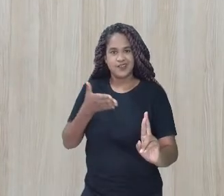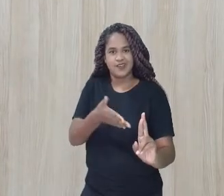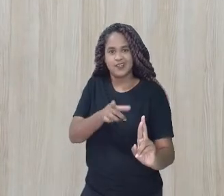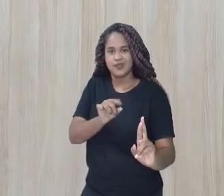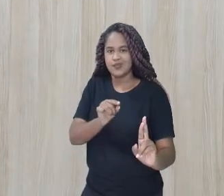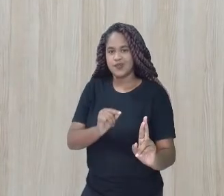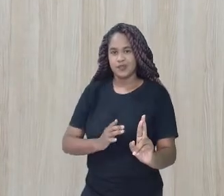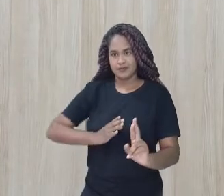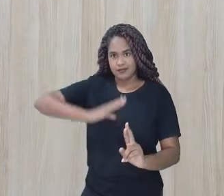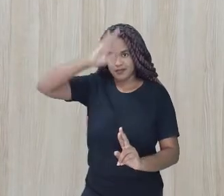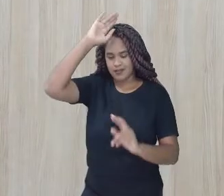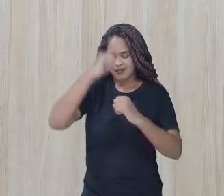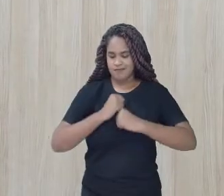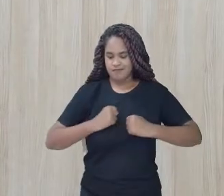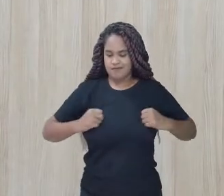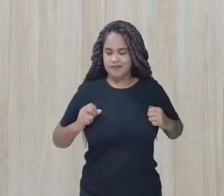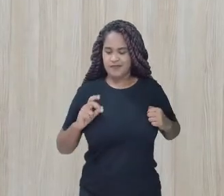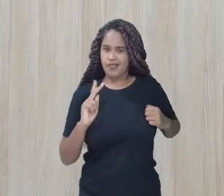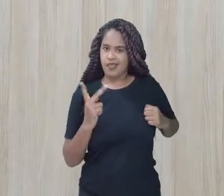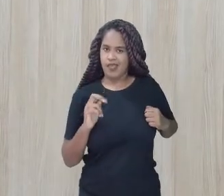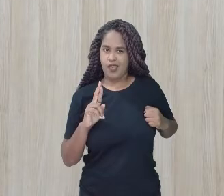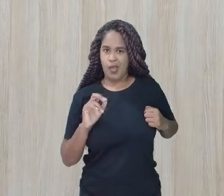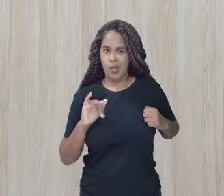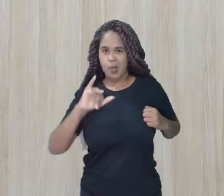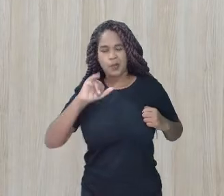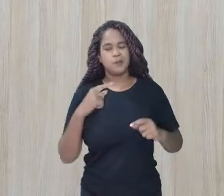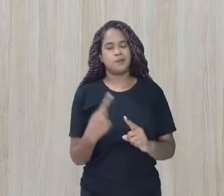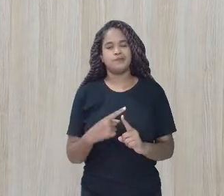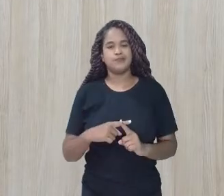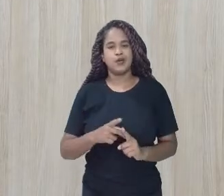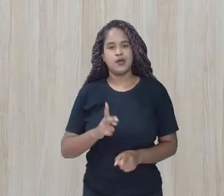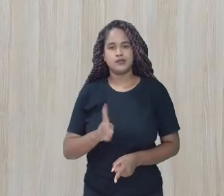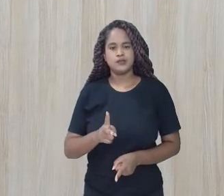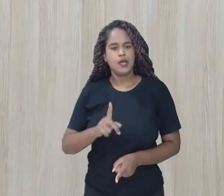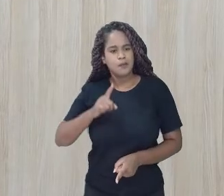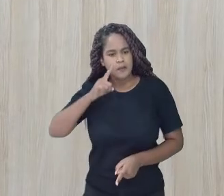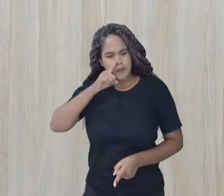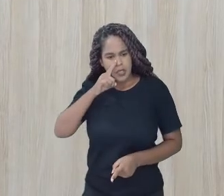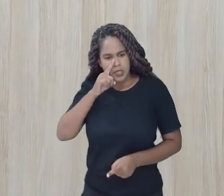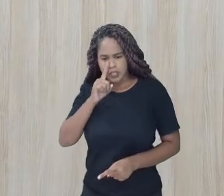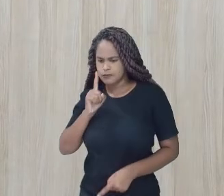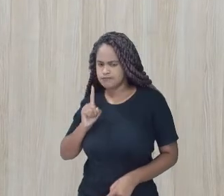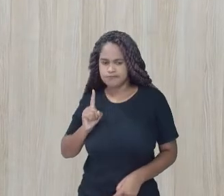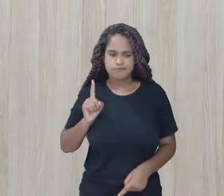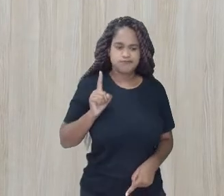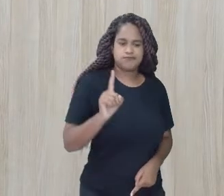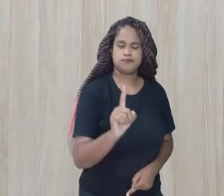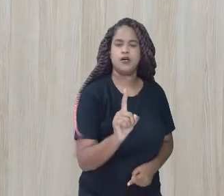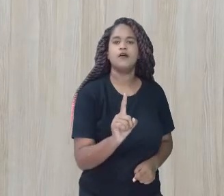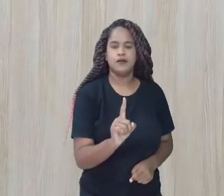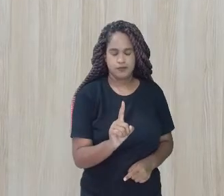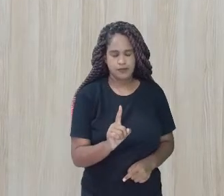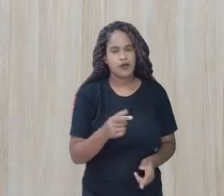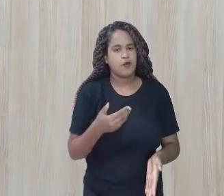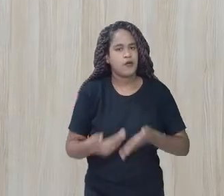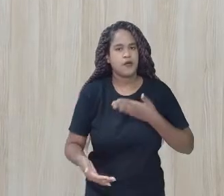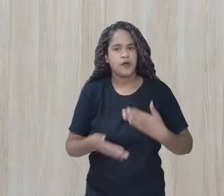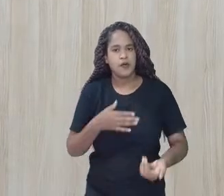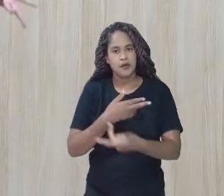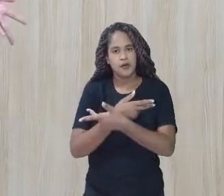nossa sociedade. É uma pessoa que se arrisca quando há algum incidente ou algum acidente,